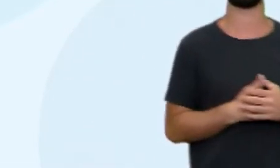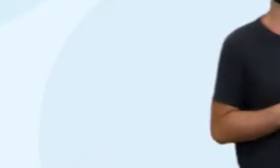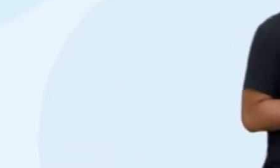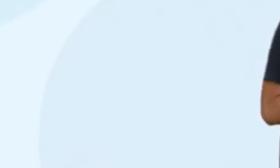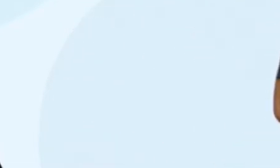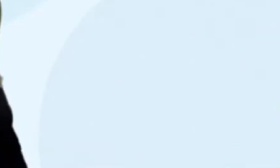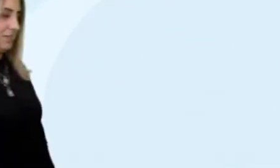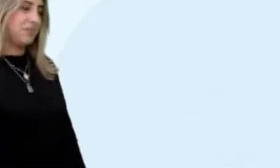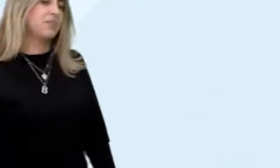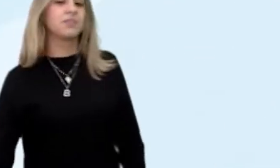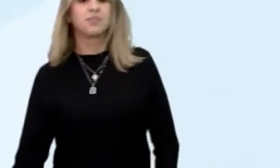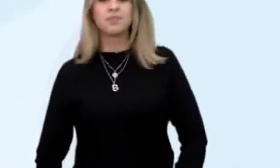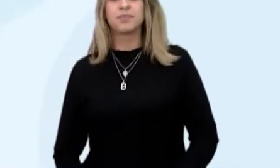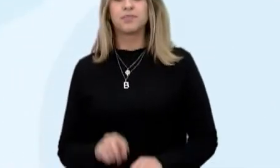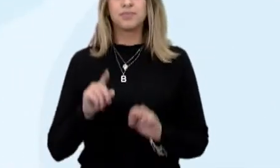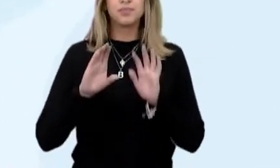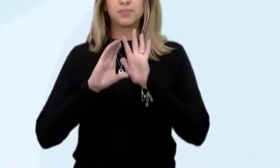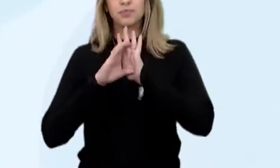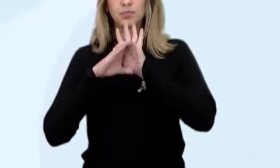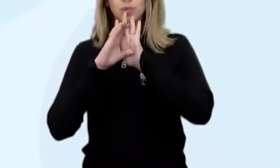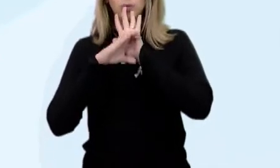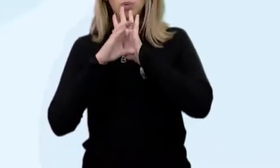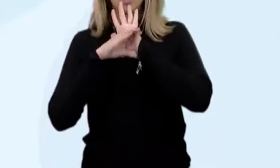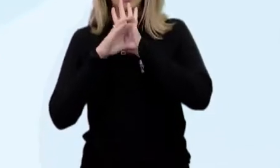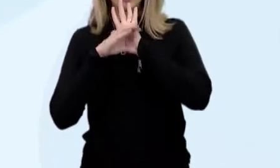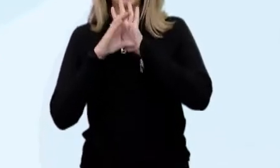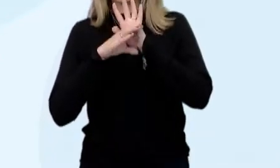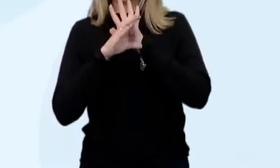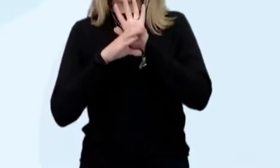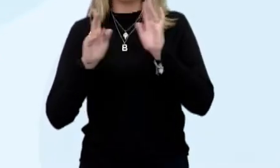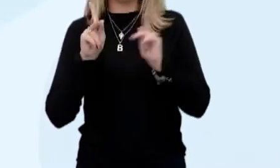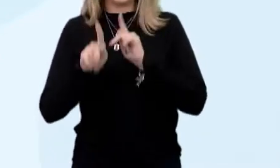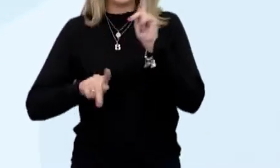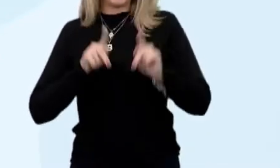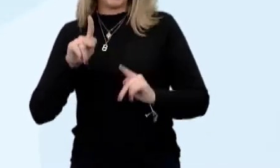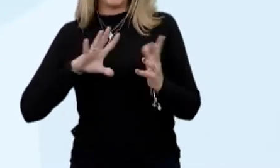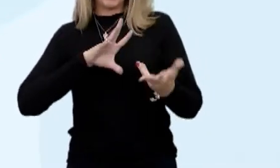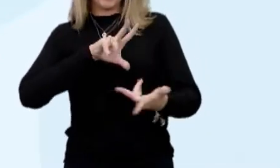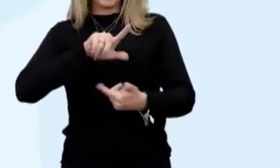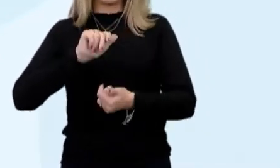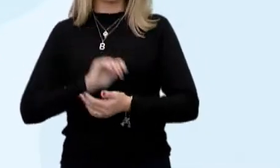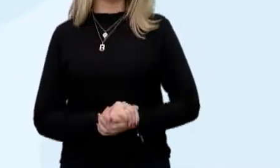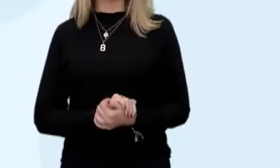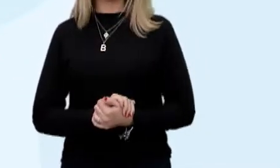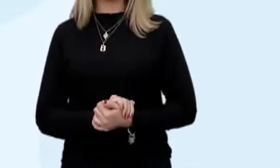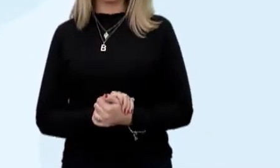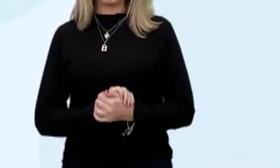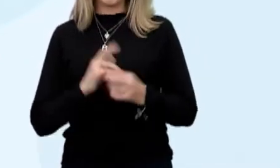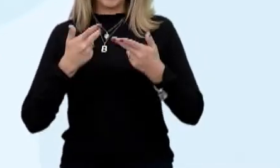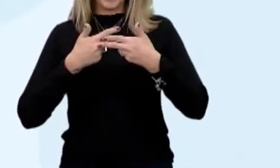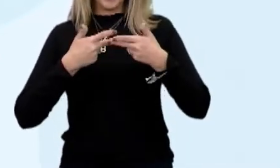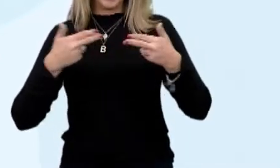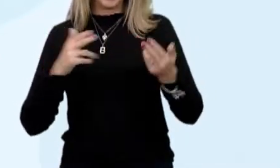gente já viu, mas o conceito do que é público-alvo e que temos também a persona, que é uma